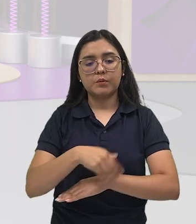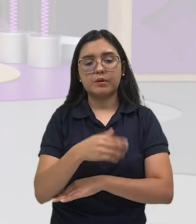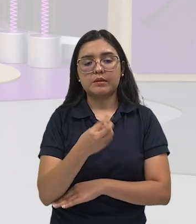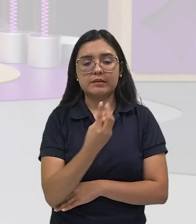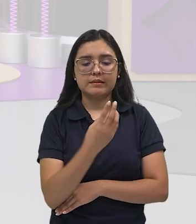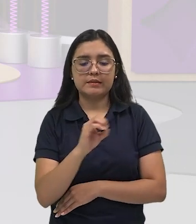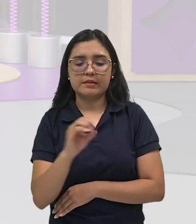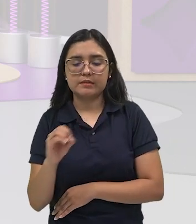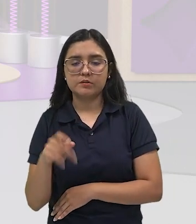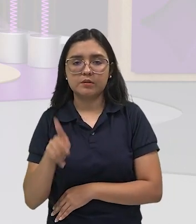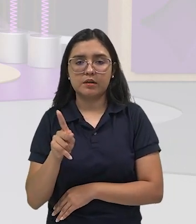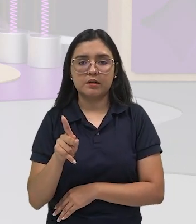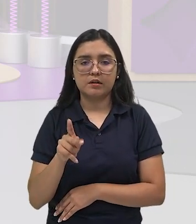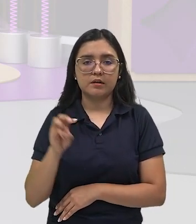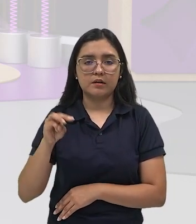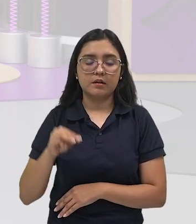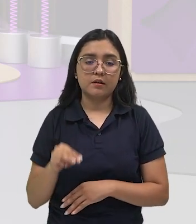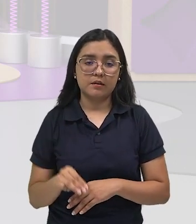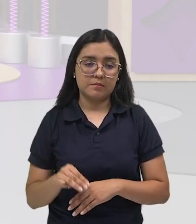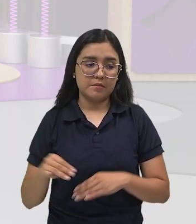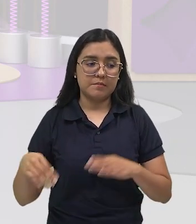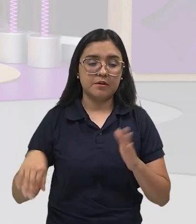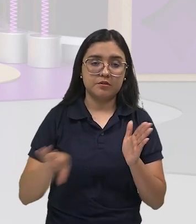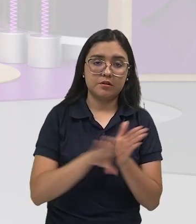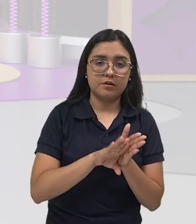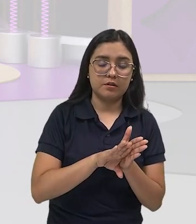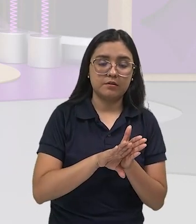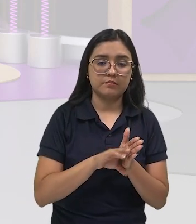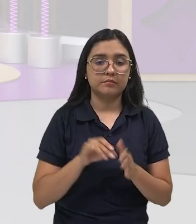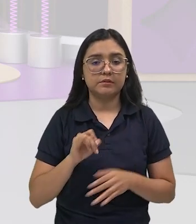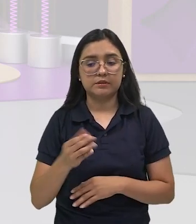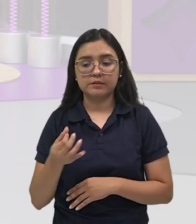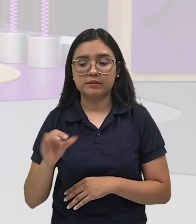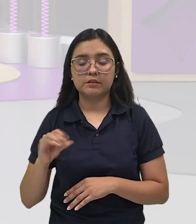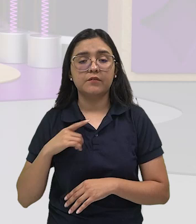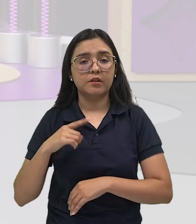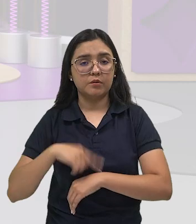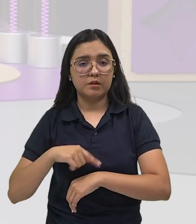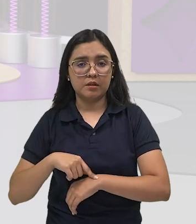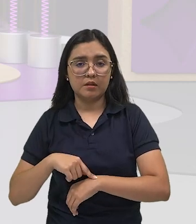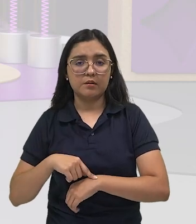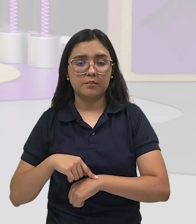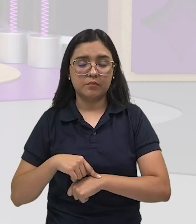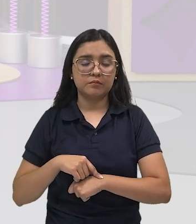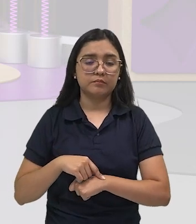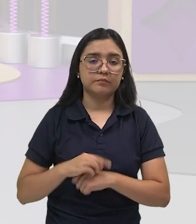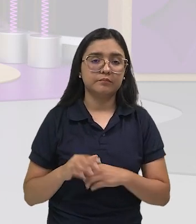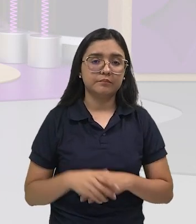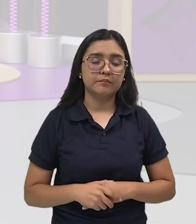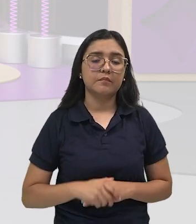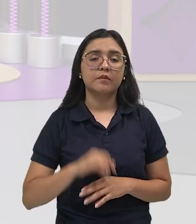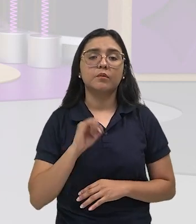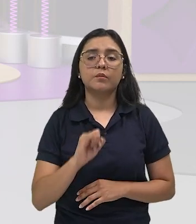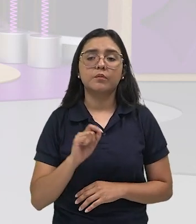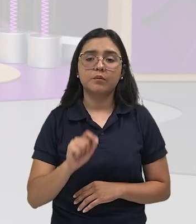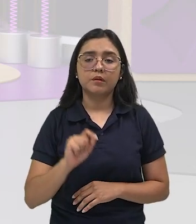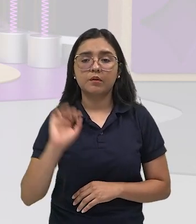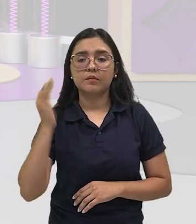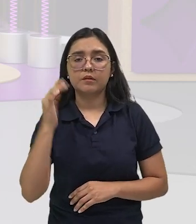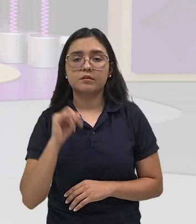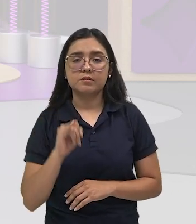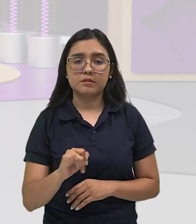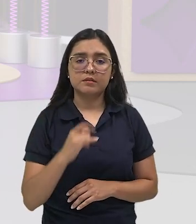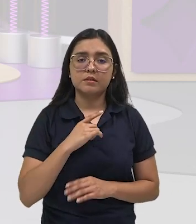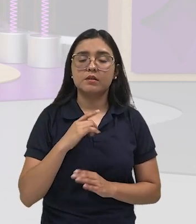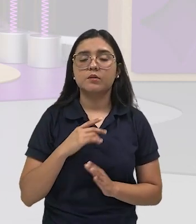for a 60, eu vou gastar um determinado tempo, né? O que acontece